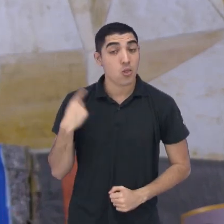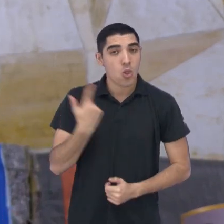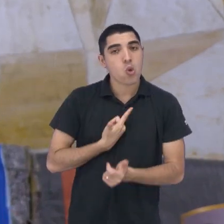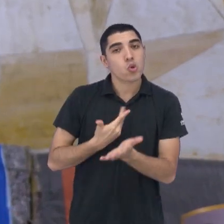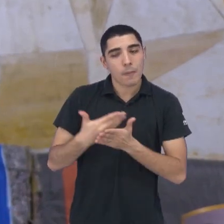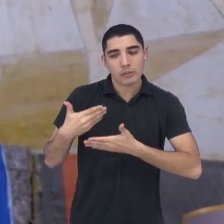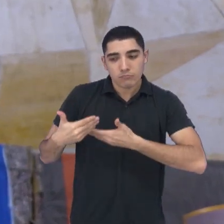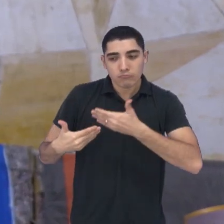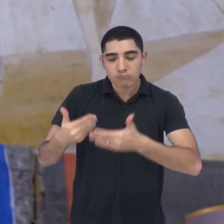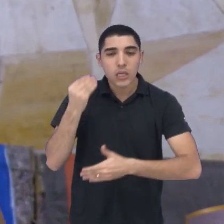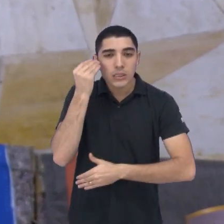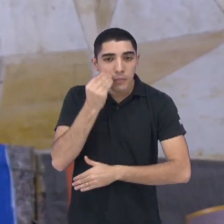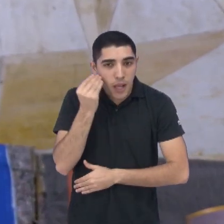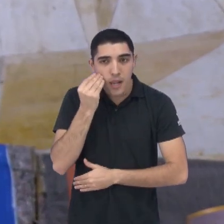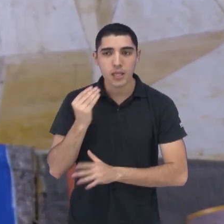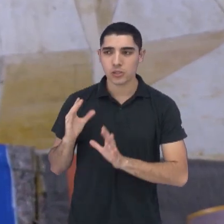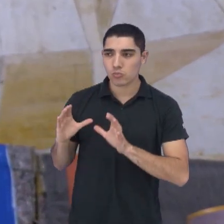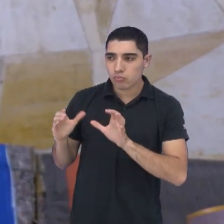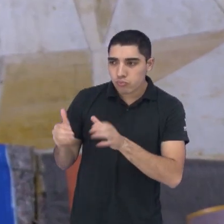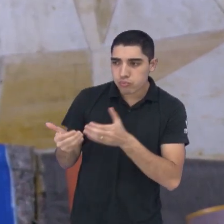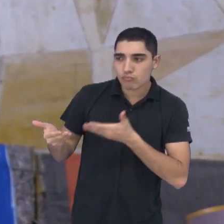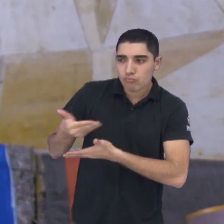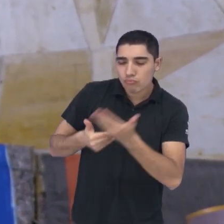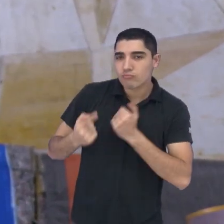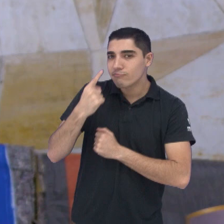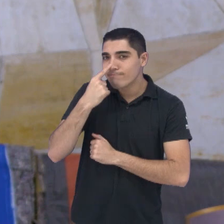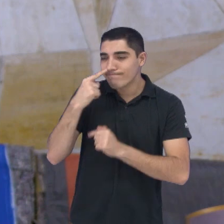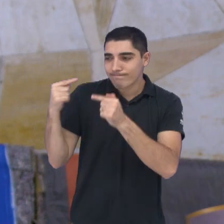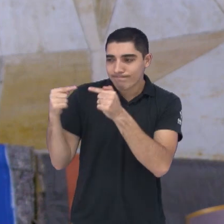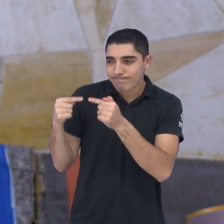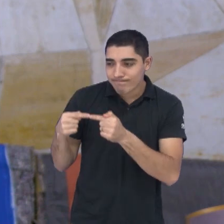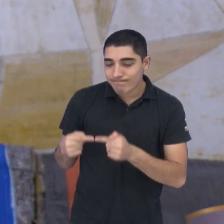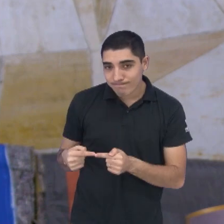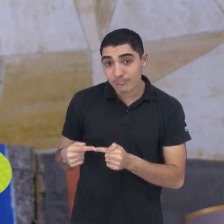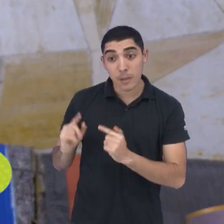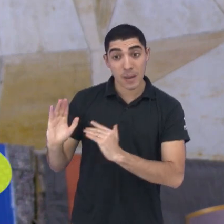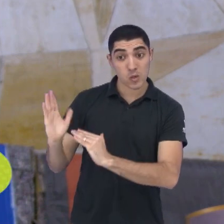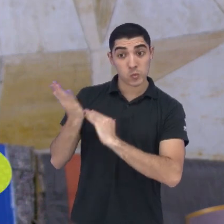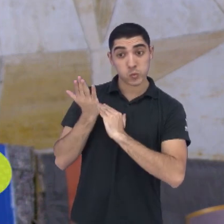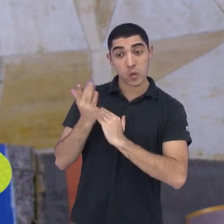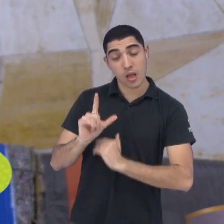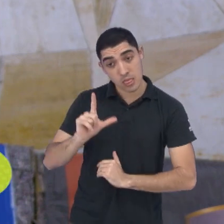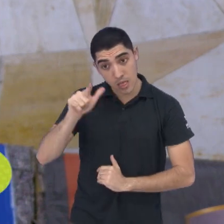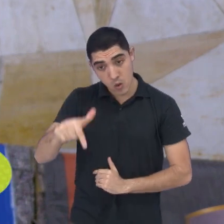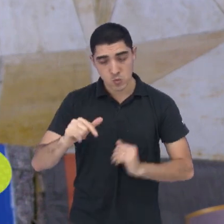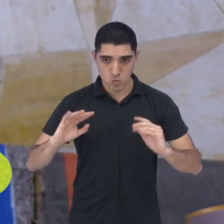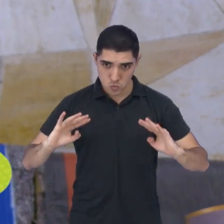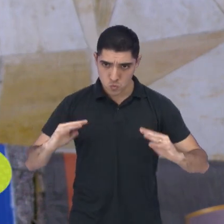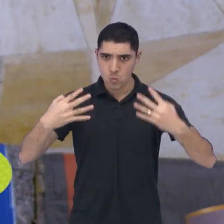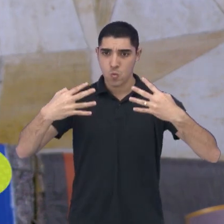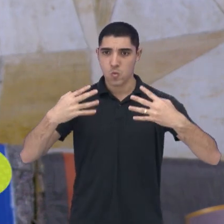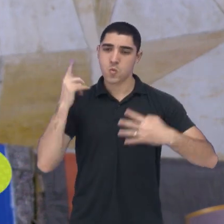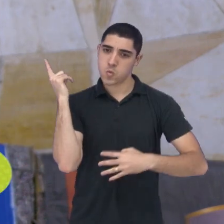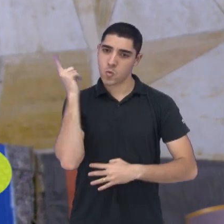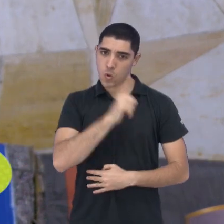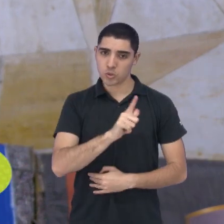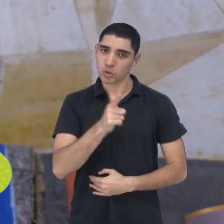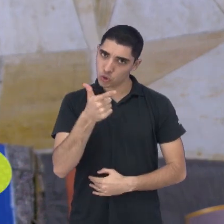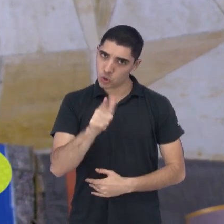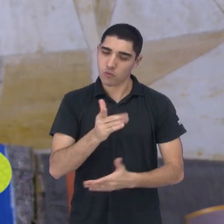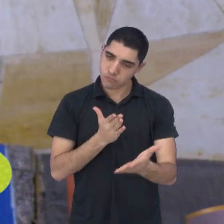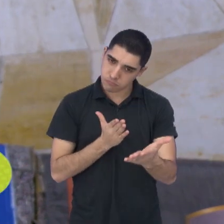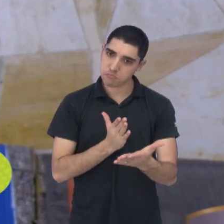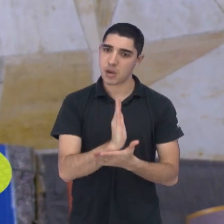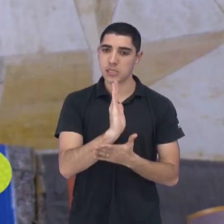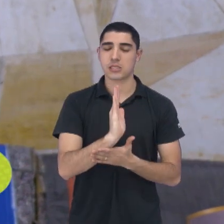se juntando, vai acabando pegando um pouco de sintonia dentro da quadra e assim ajuda muito para a gente chegar na próxima fase e fazer um bom playoff aí para a gente conseguir